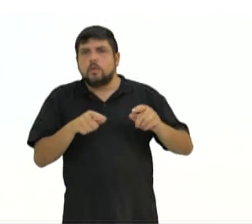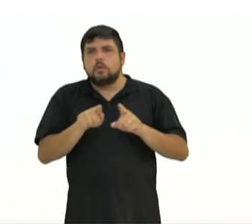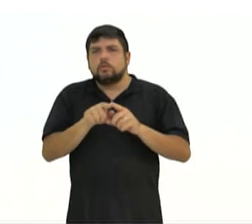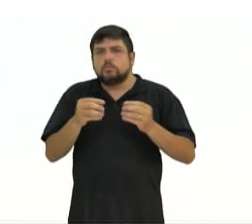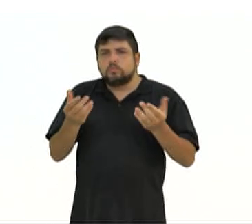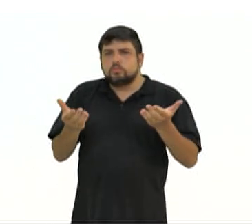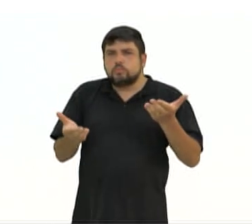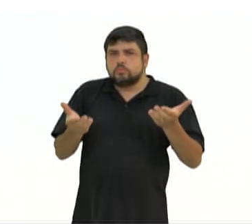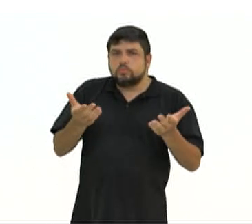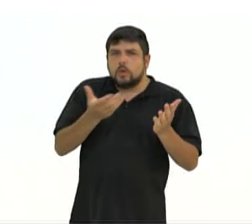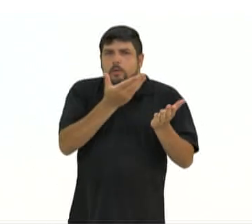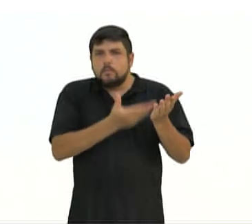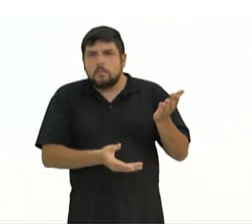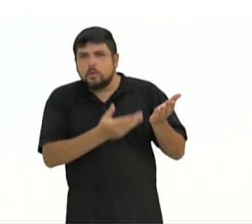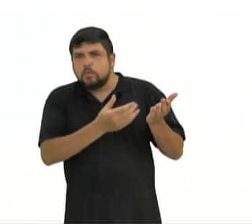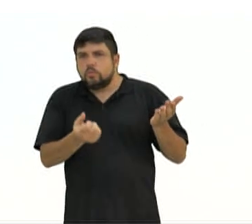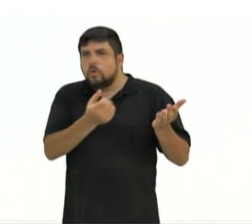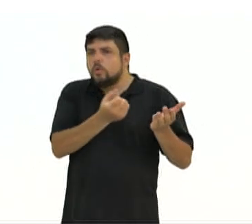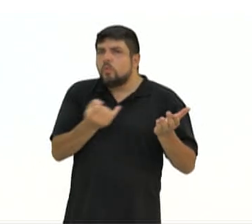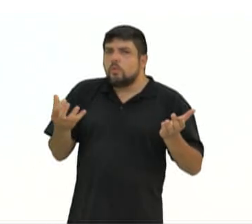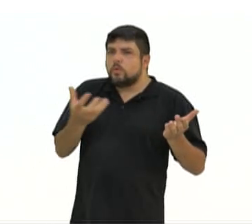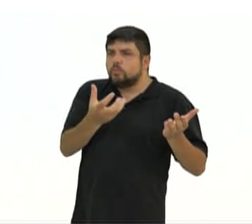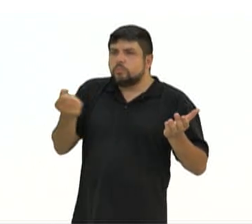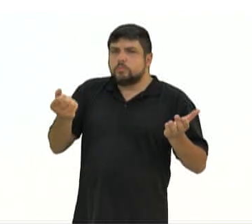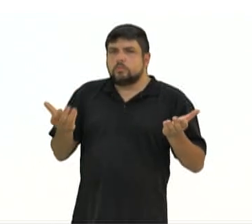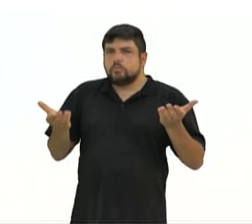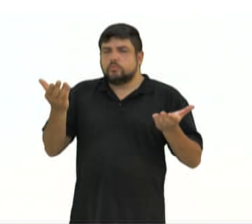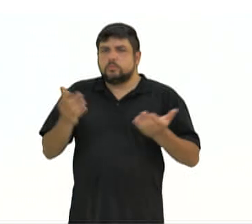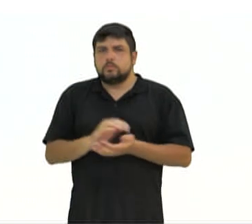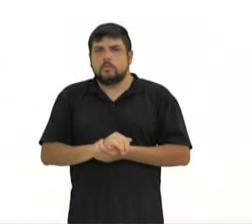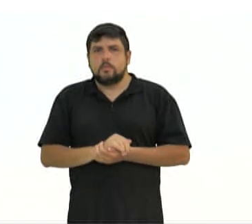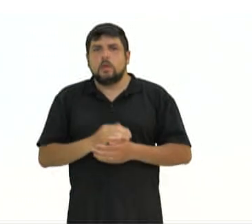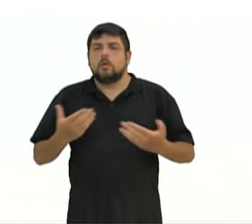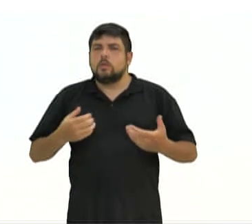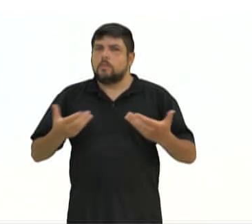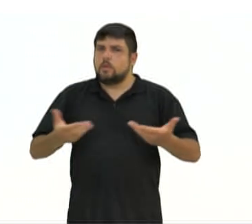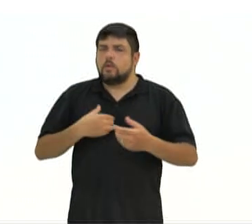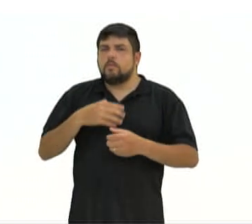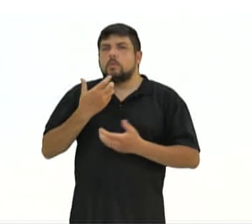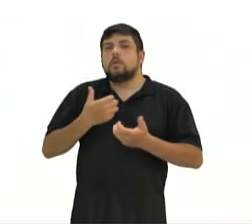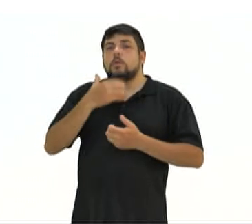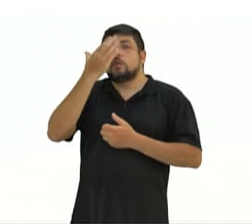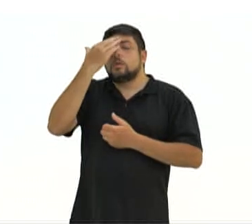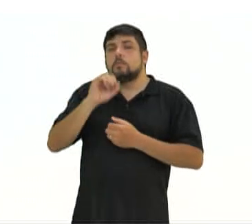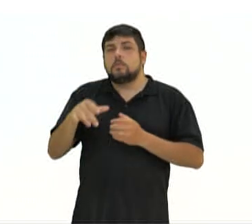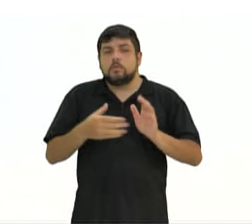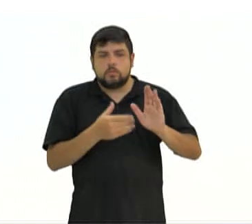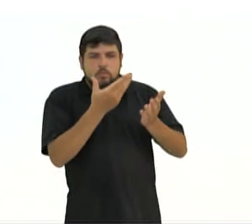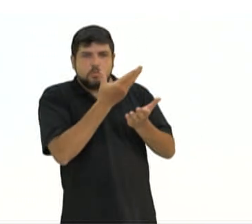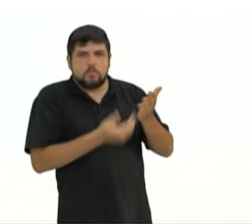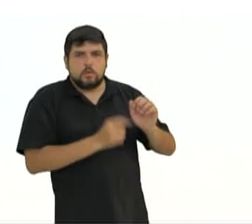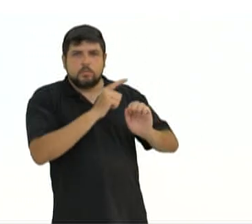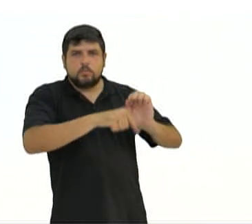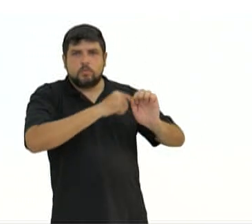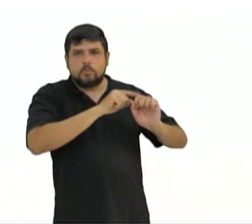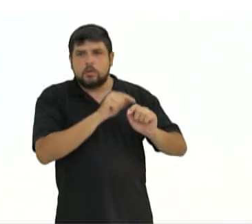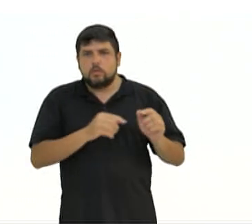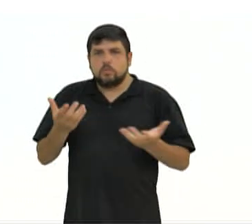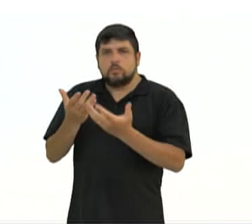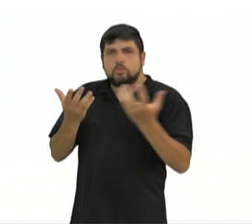recebidos. Então, nesse caso, a gente quer saber se a quantidade de elétrons perdidos e recebidos foi a mesma. Então, a gente divide esse processo em